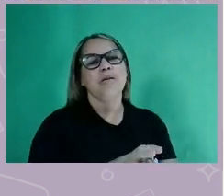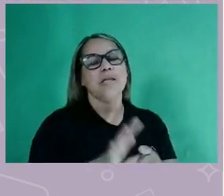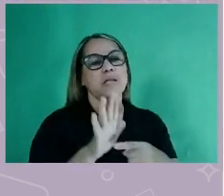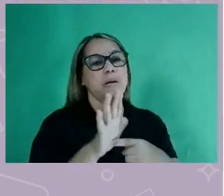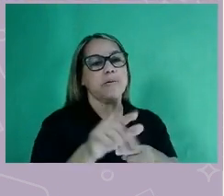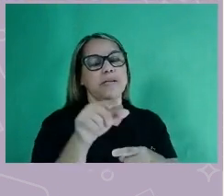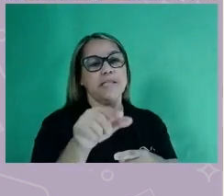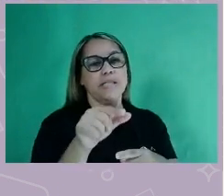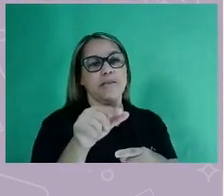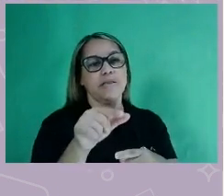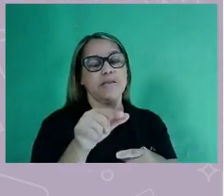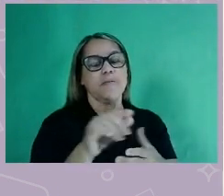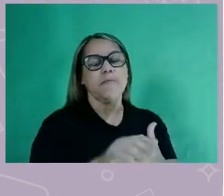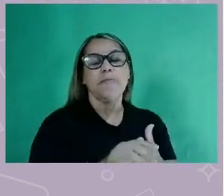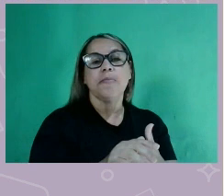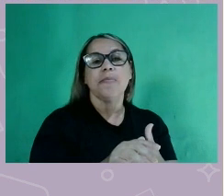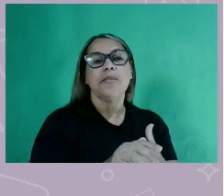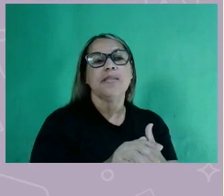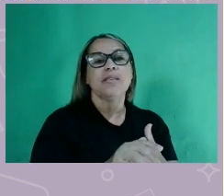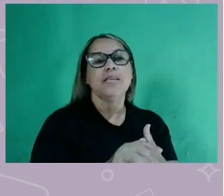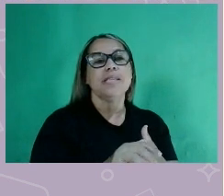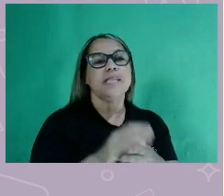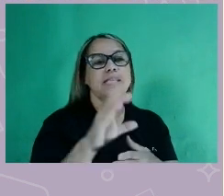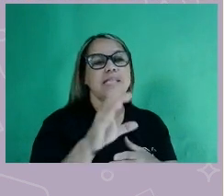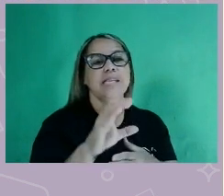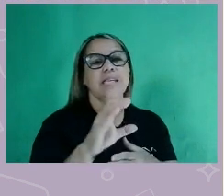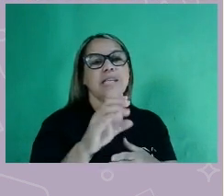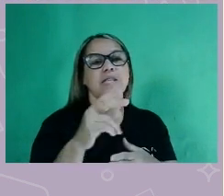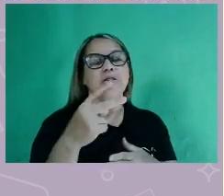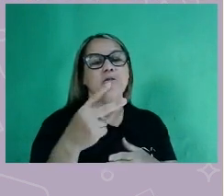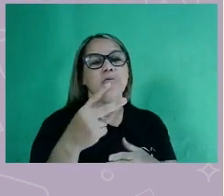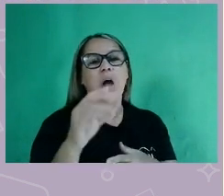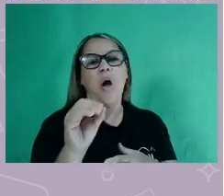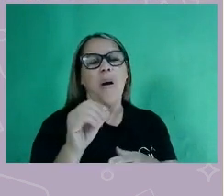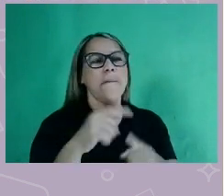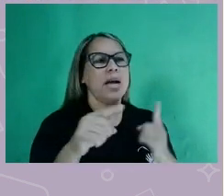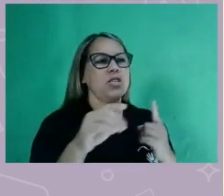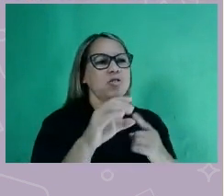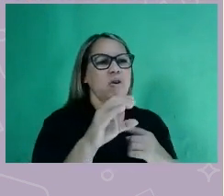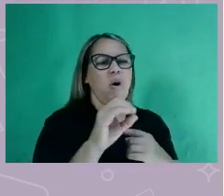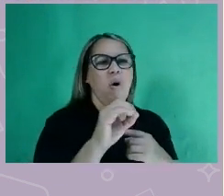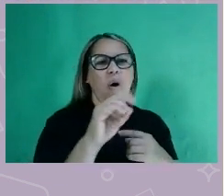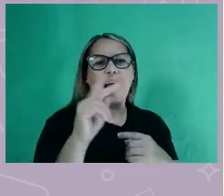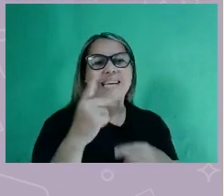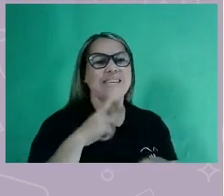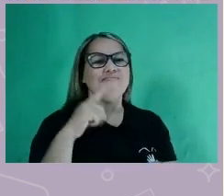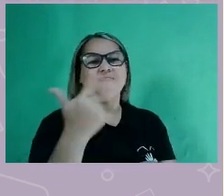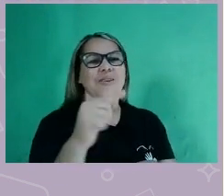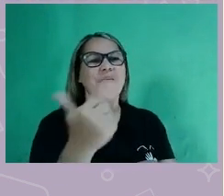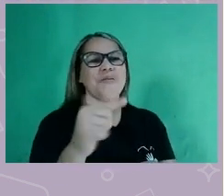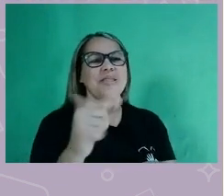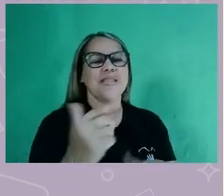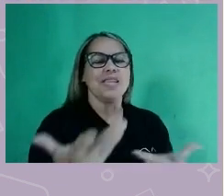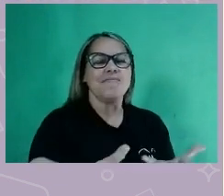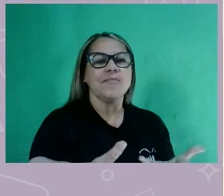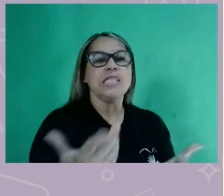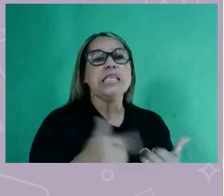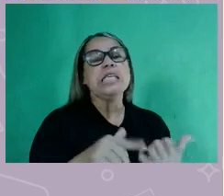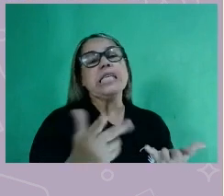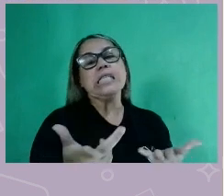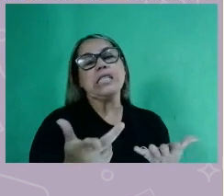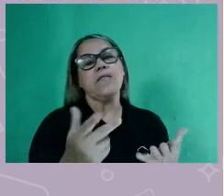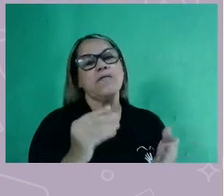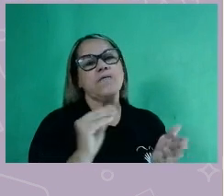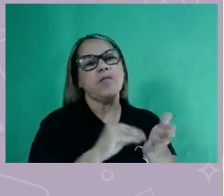dupla OH a gente tem aqui um C dupla O mas não tem OH ligado a esse carbono tá certo então a gente